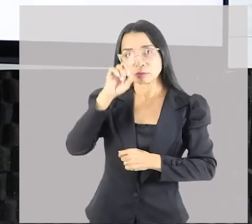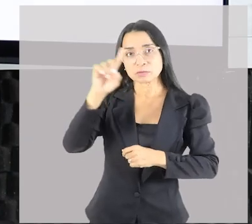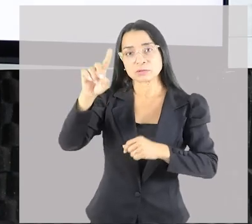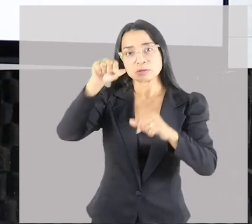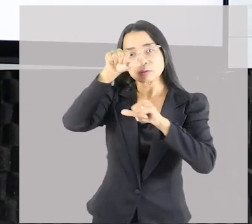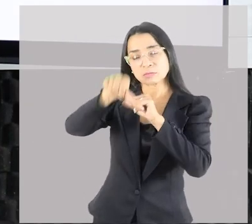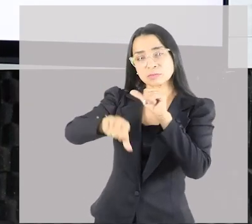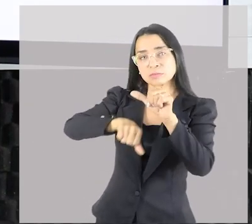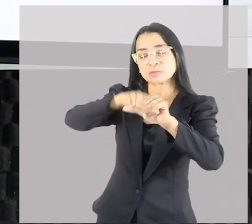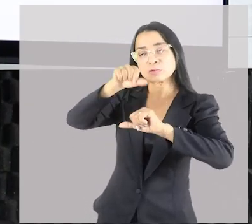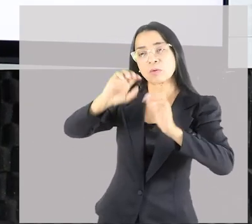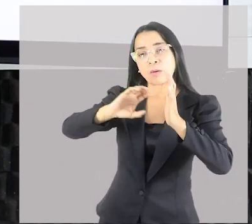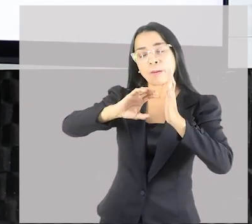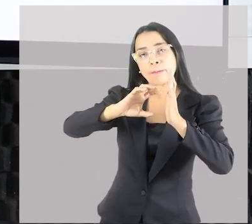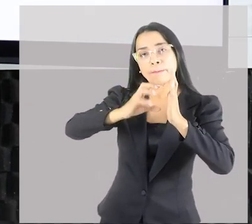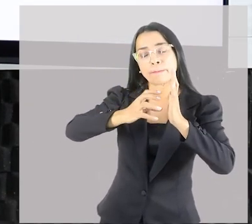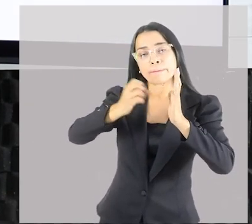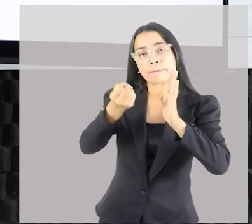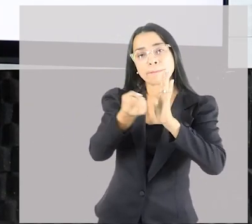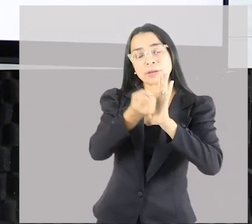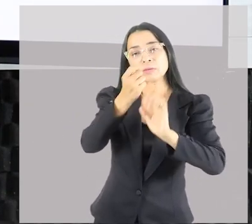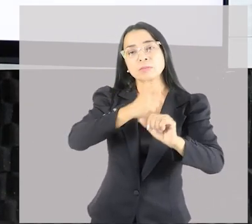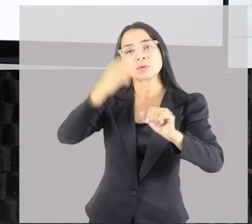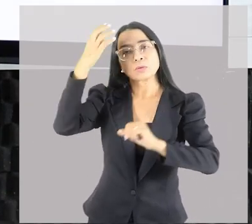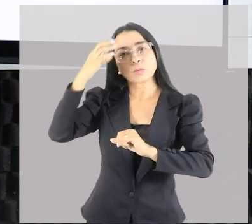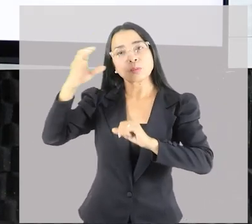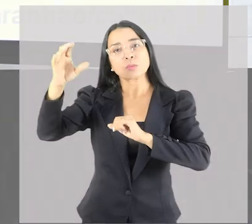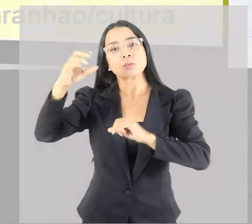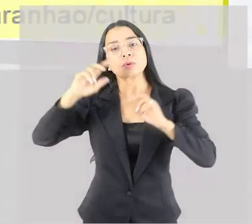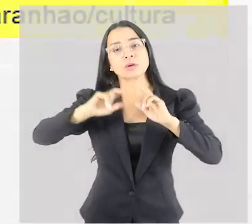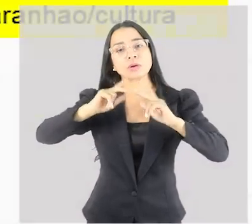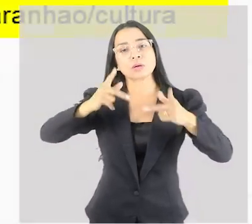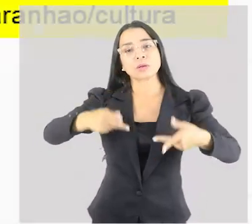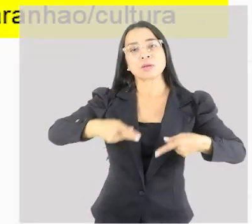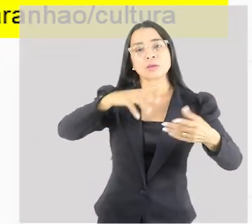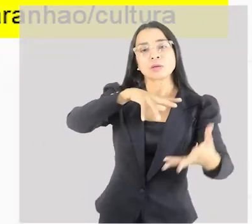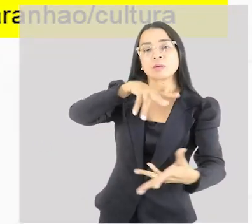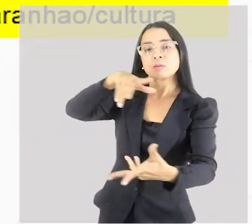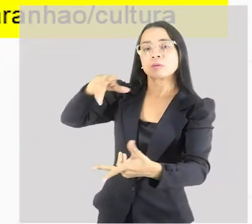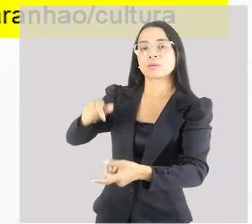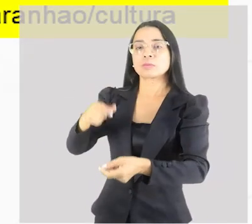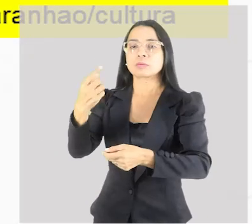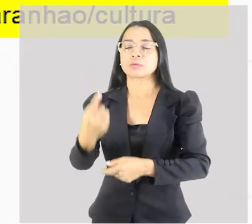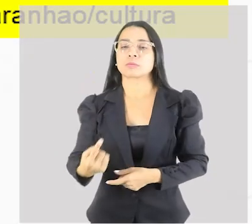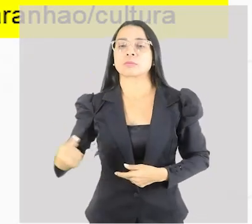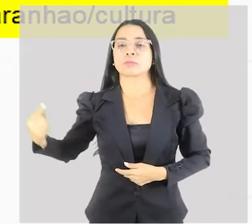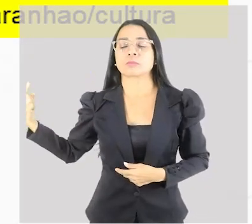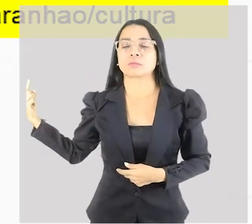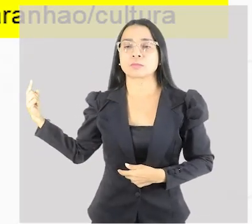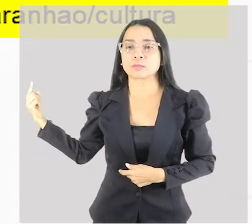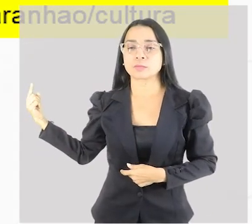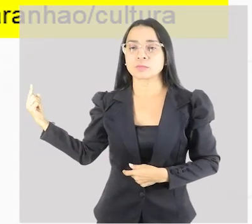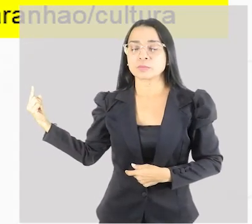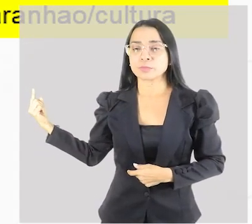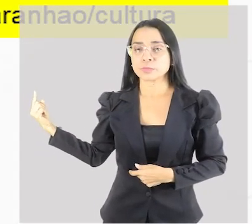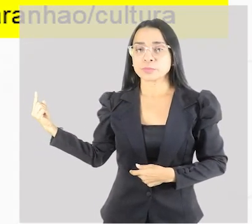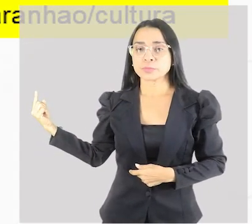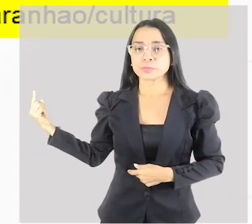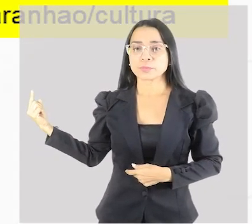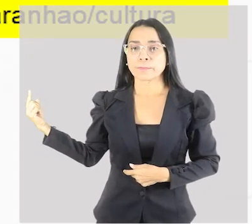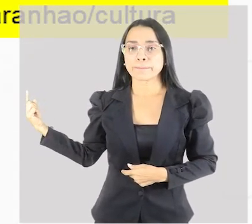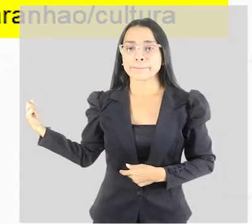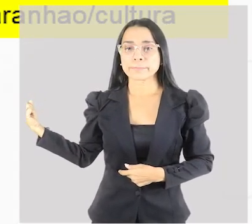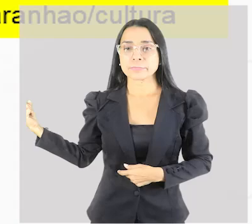patrimônio cultural da humanidade, certo? Por quê? Porque teve todo um estudo para isso. A festa e celebração do Meu Boi inclui danças, músicas,